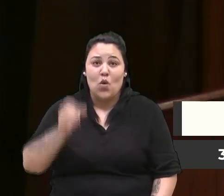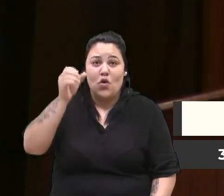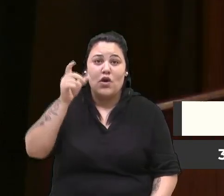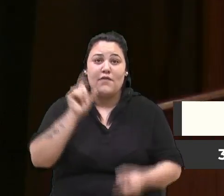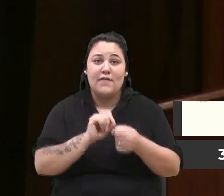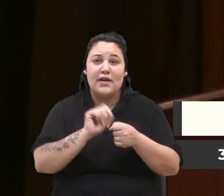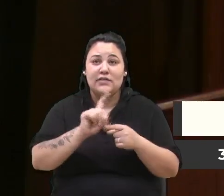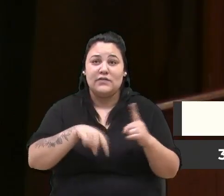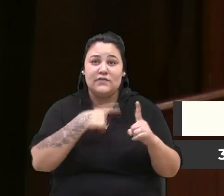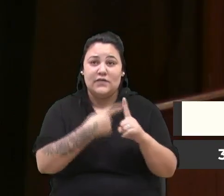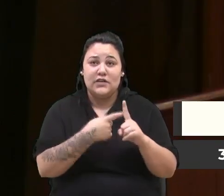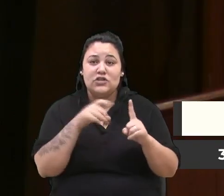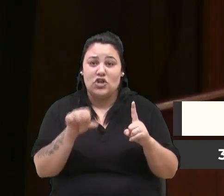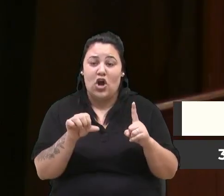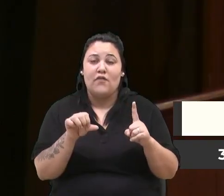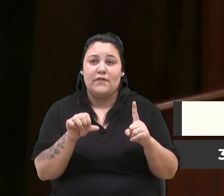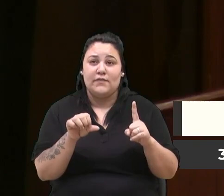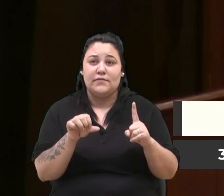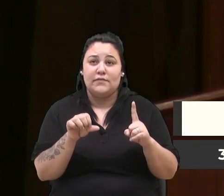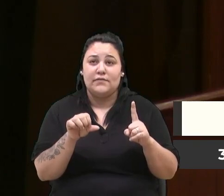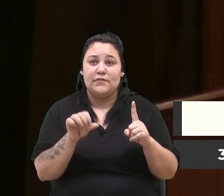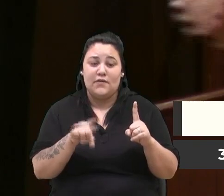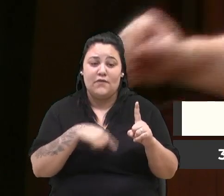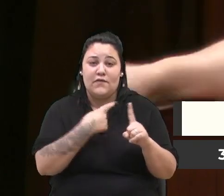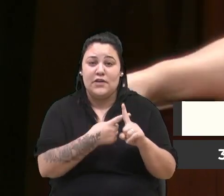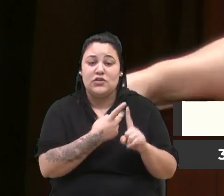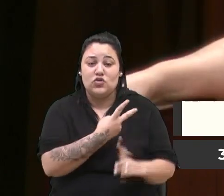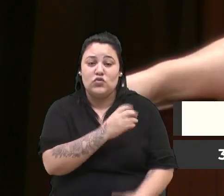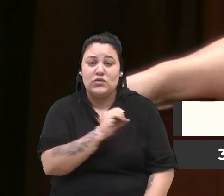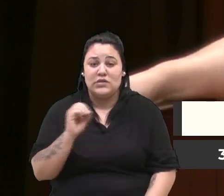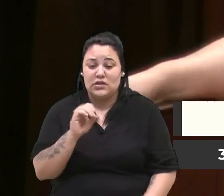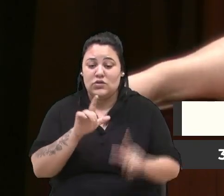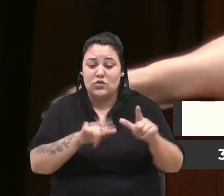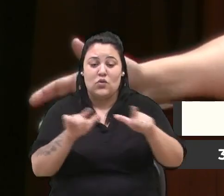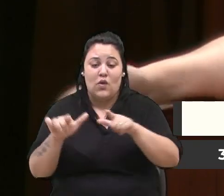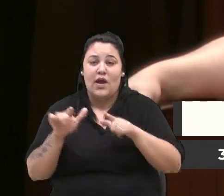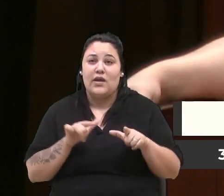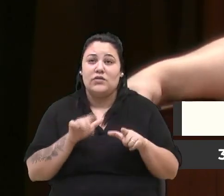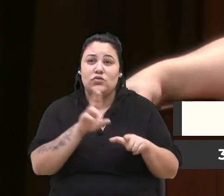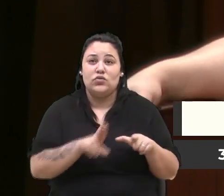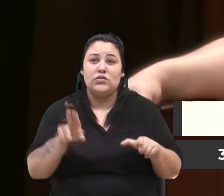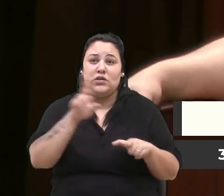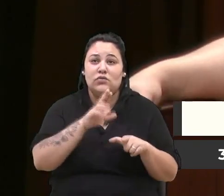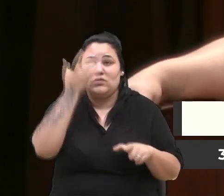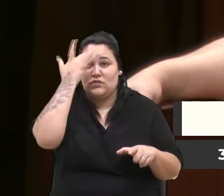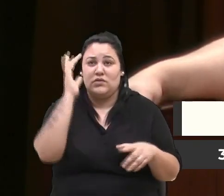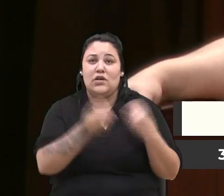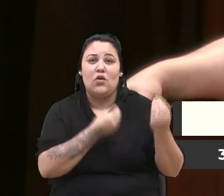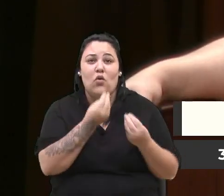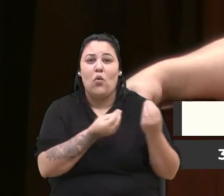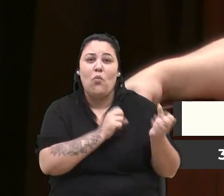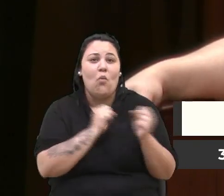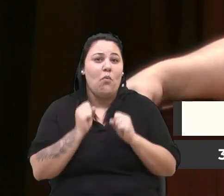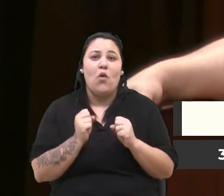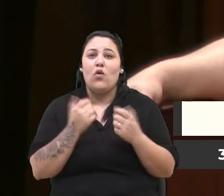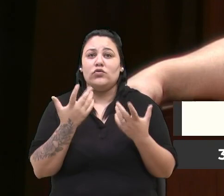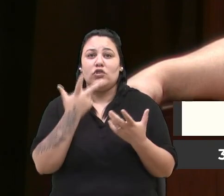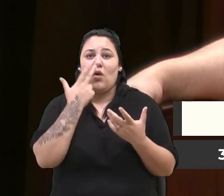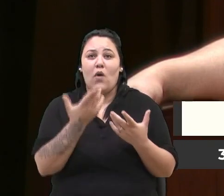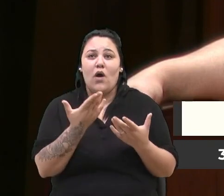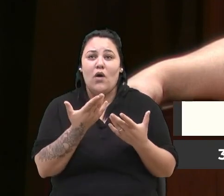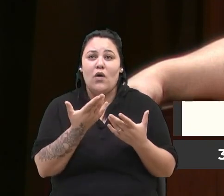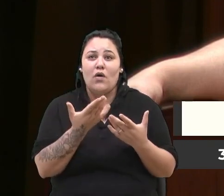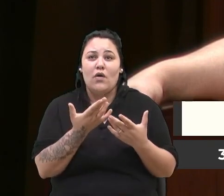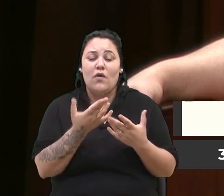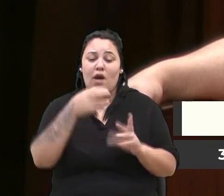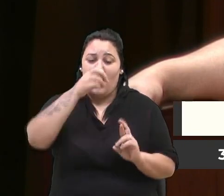9 conto aí, vezes 200 operadoras, acho que estão lá no poste. Não sei como é que pode, um troço igual. Esses caras ganham uma fortuna.